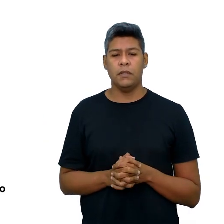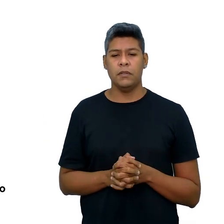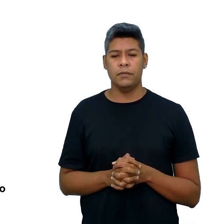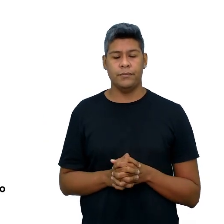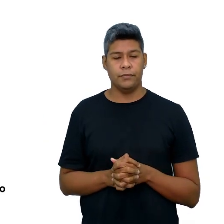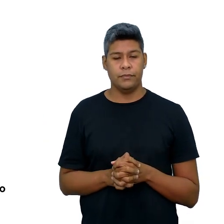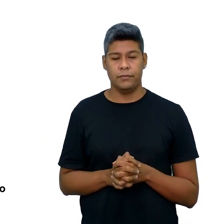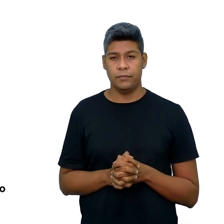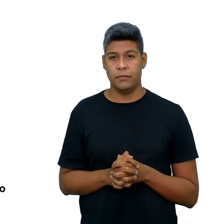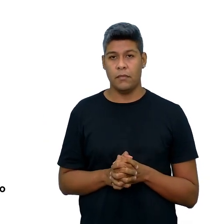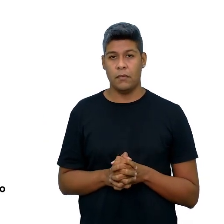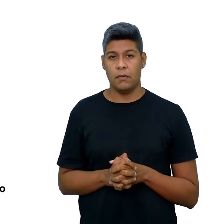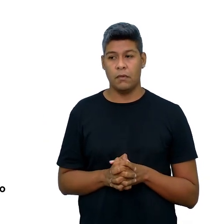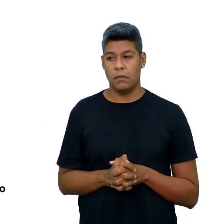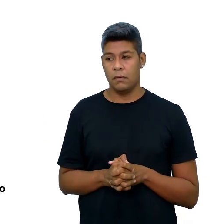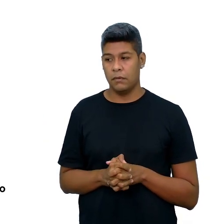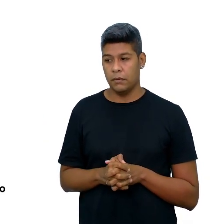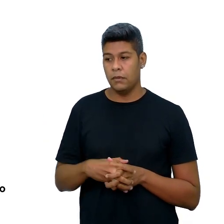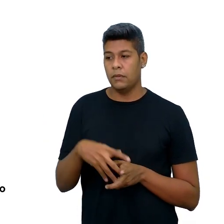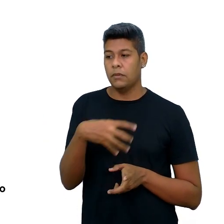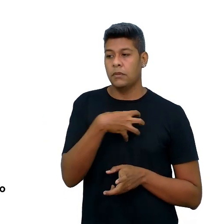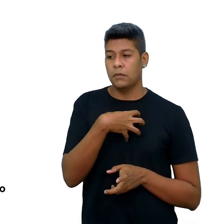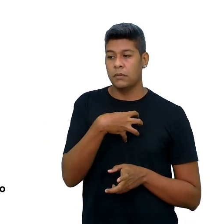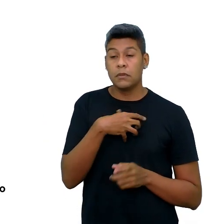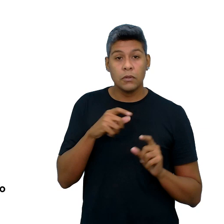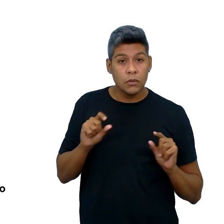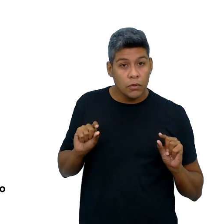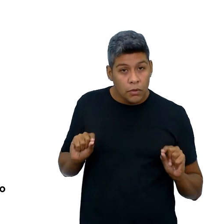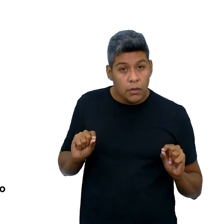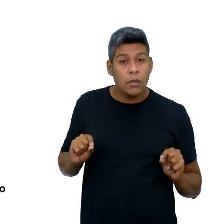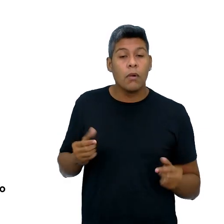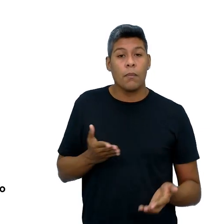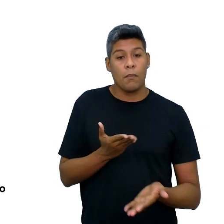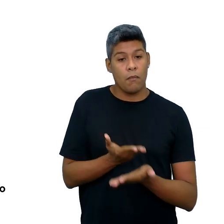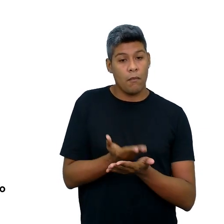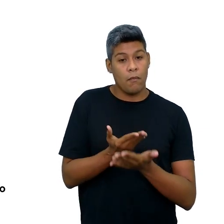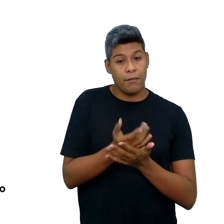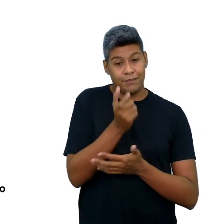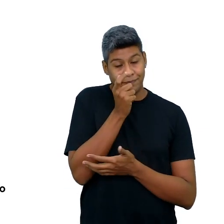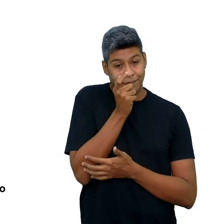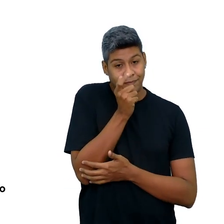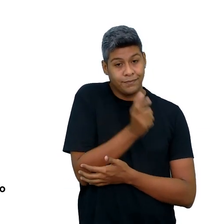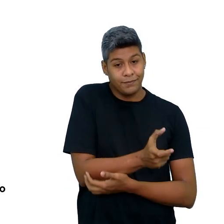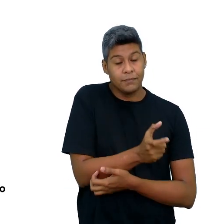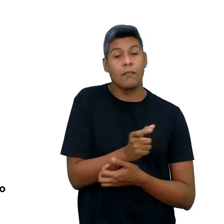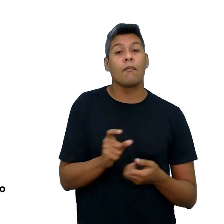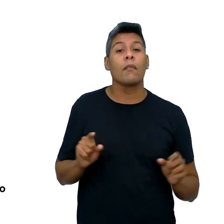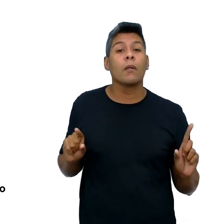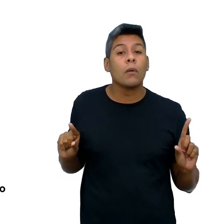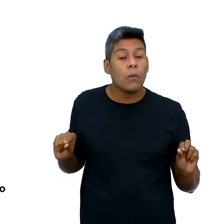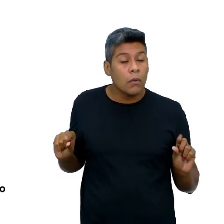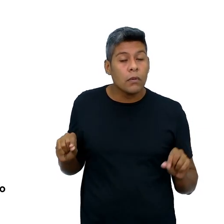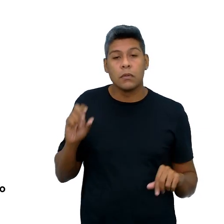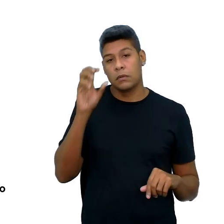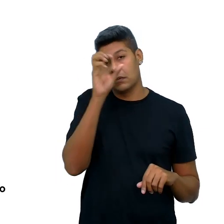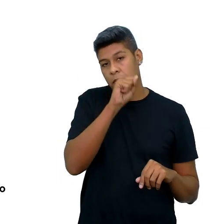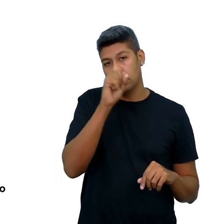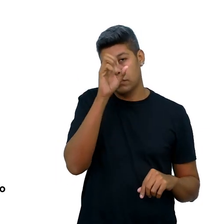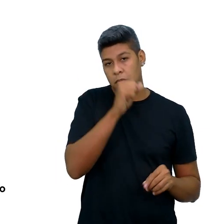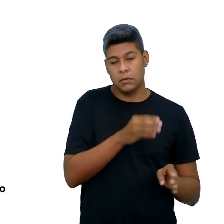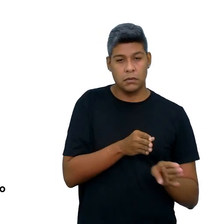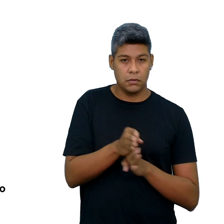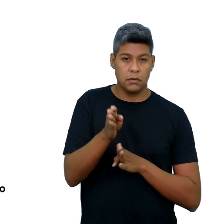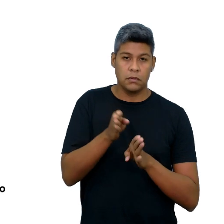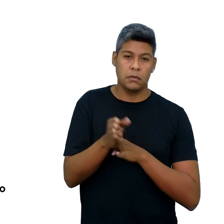E nesse sentido, professores, a seleção dessa aula, ela se justifica por atender às orientações